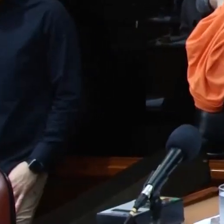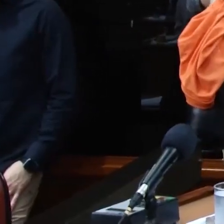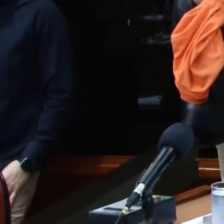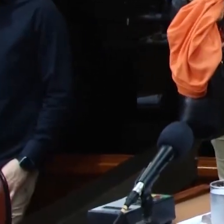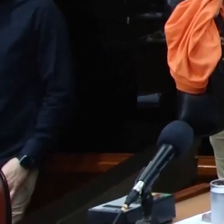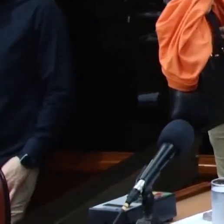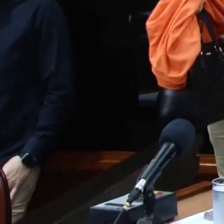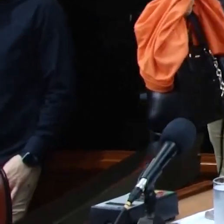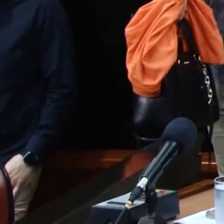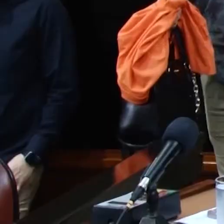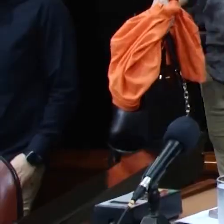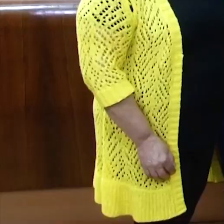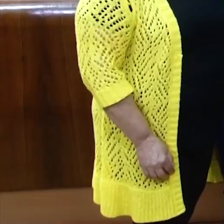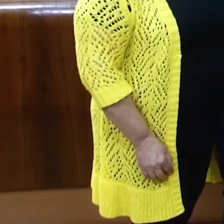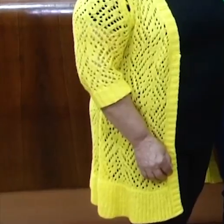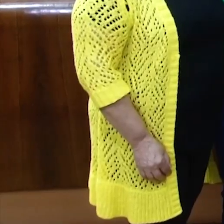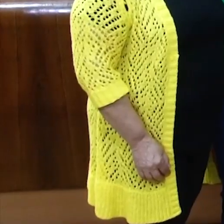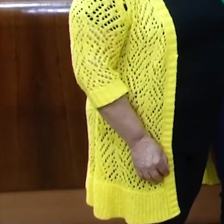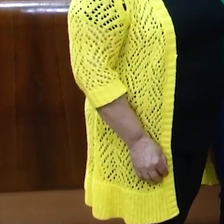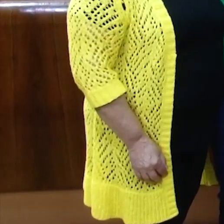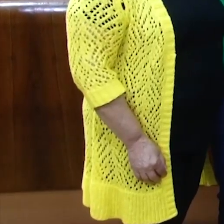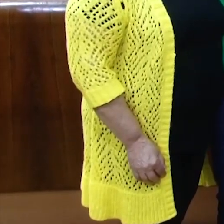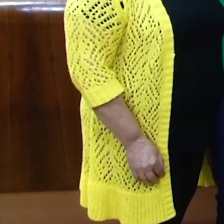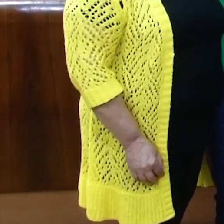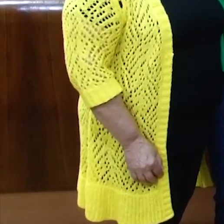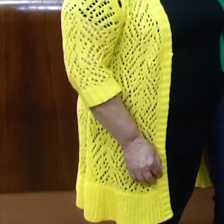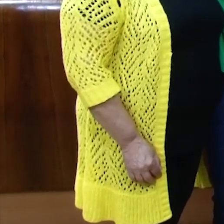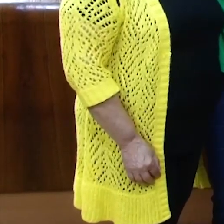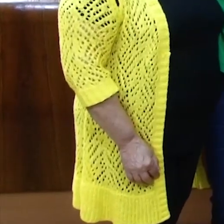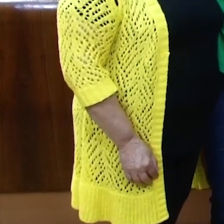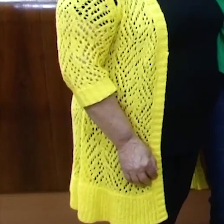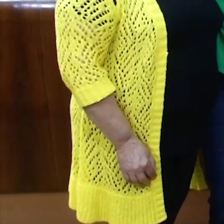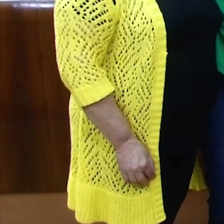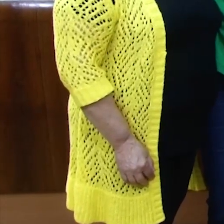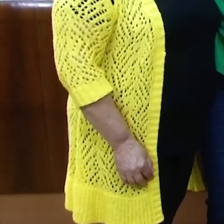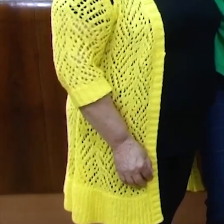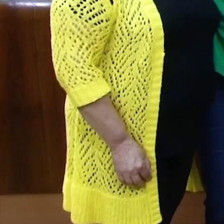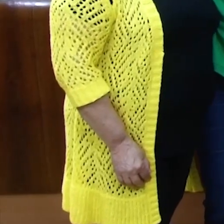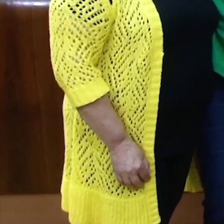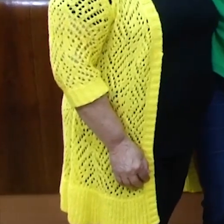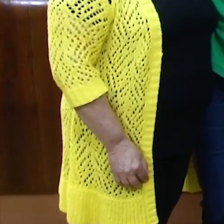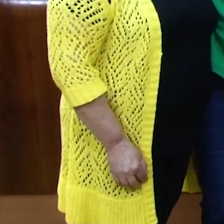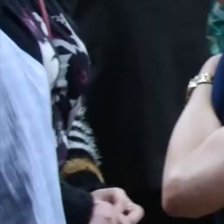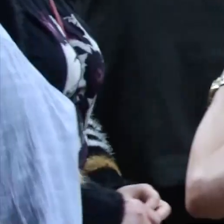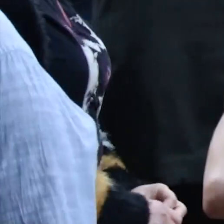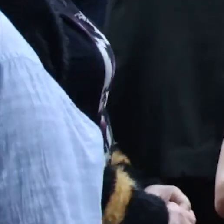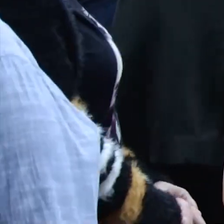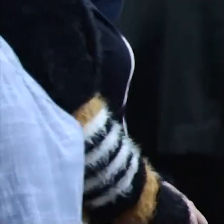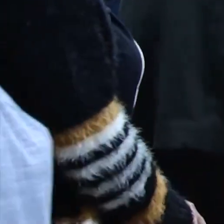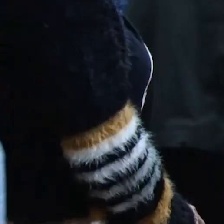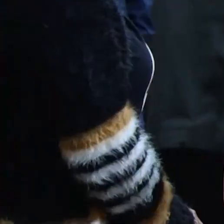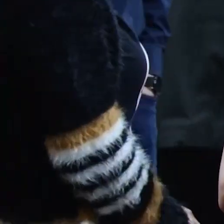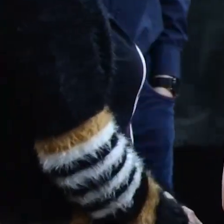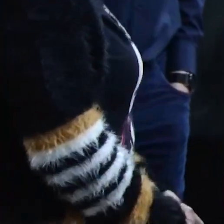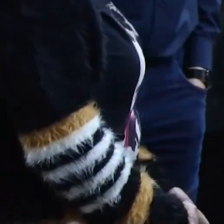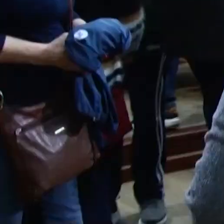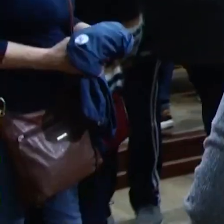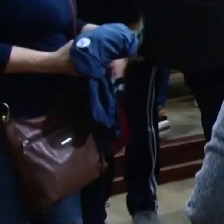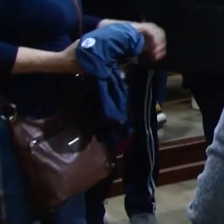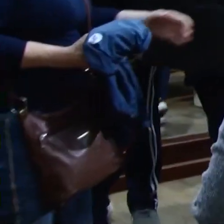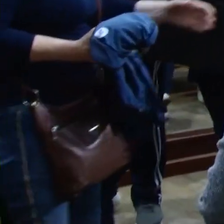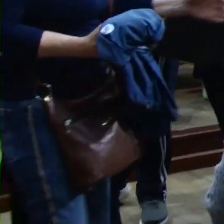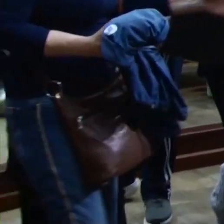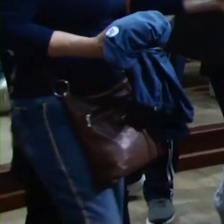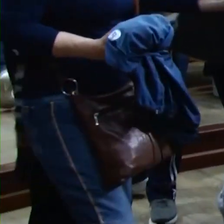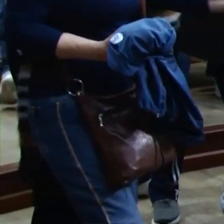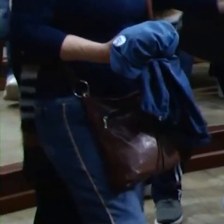capítulo histórico. Ter a maior bancada feminina em 131 anos. 6 vereadoras, ideologias diferentes, mas